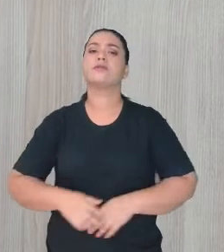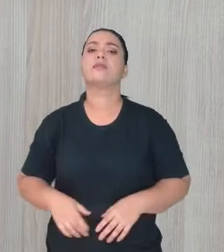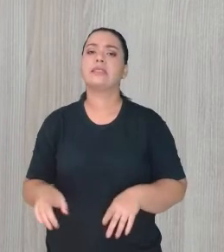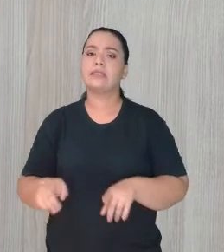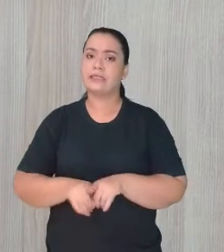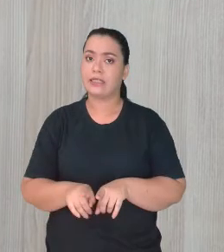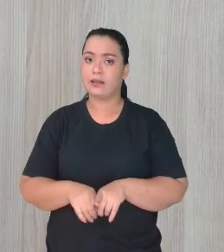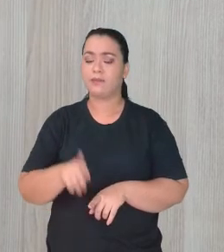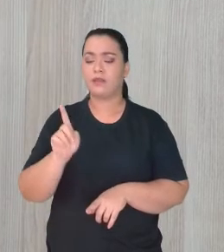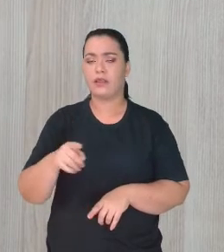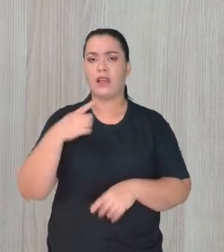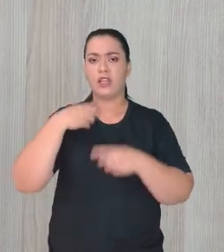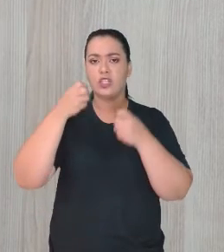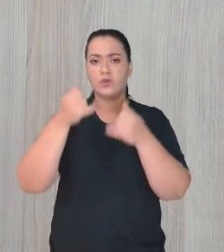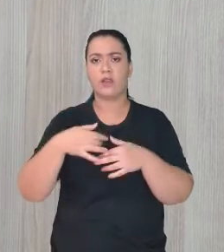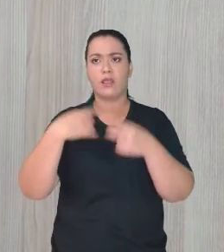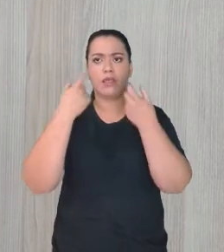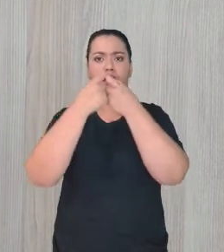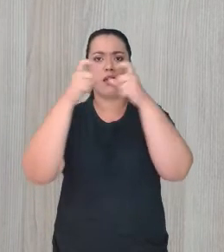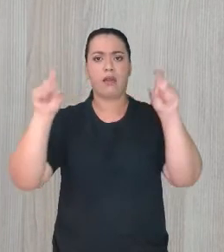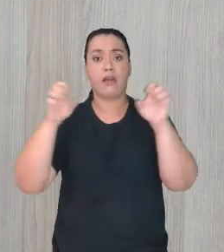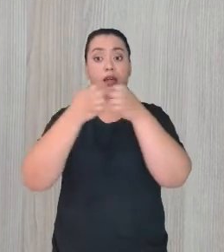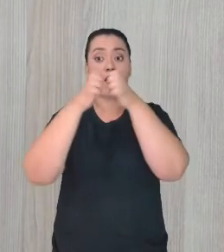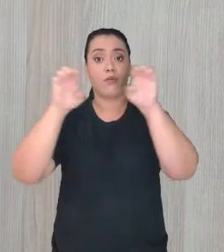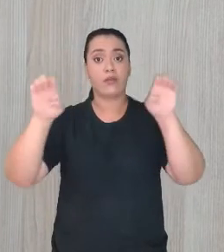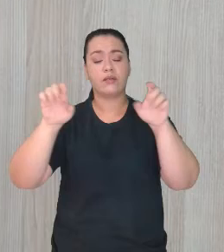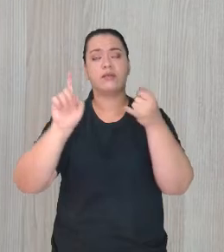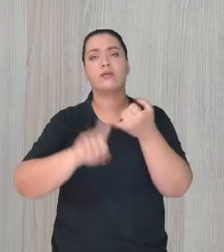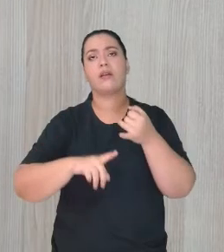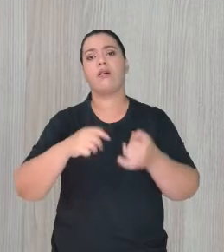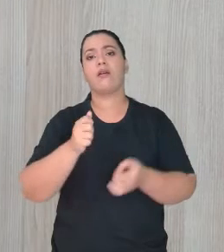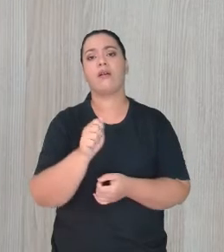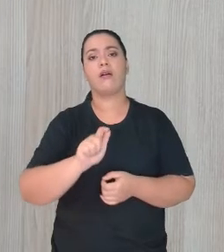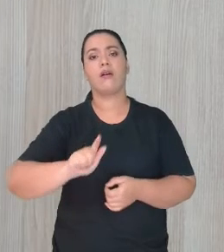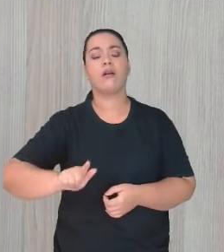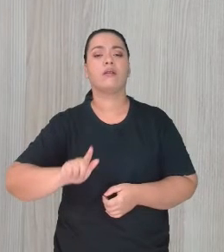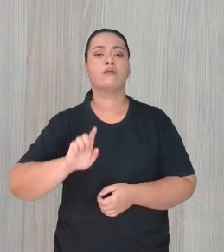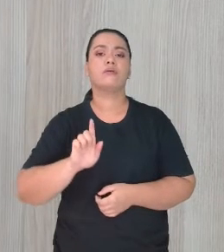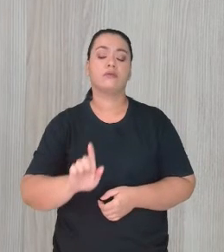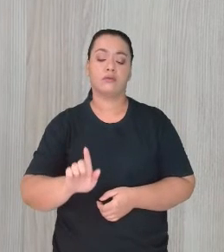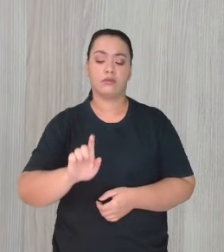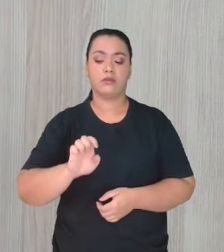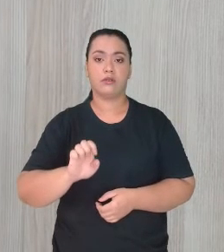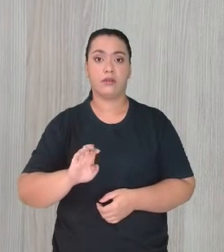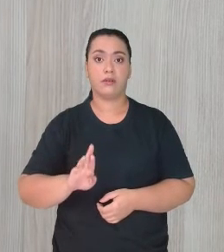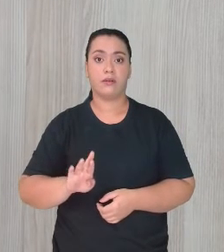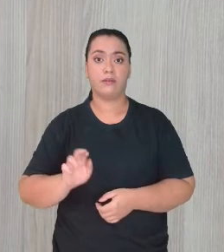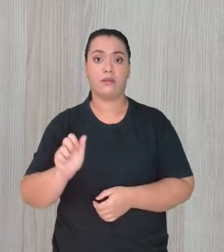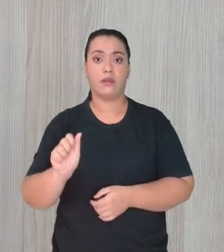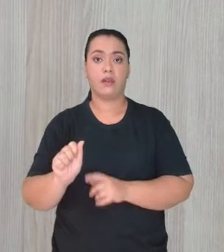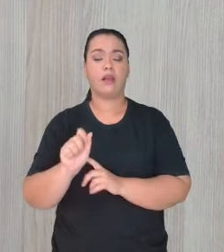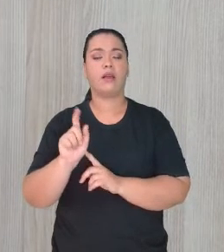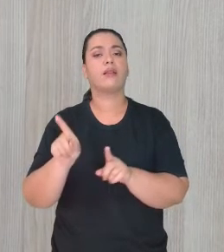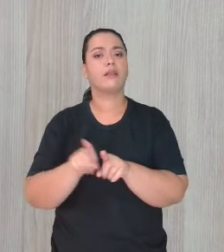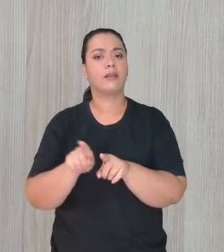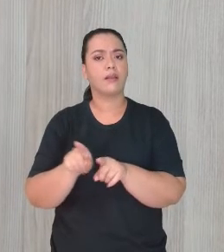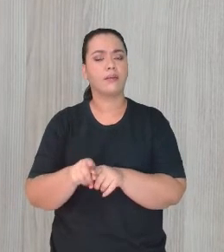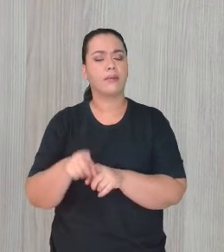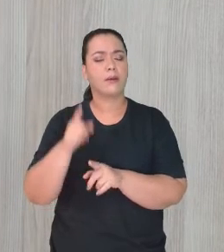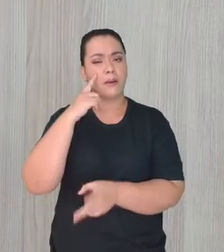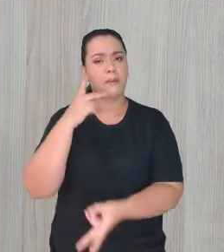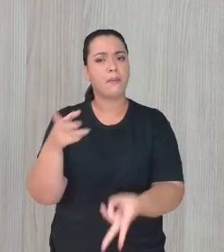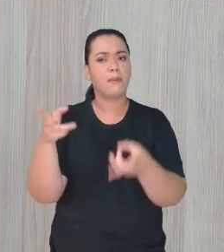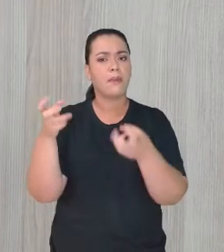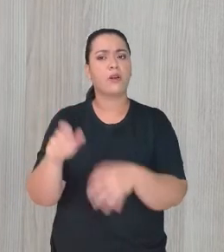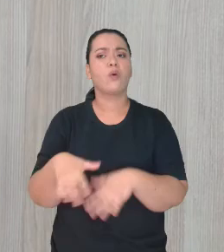de álgebra, né, de equação. Então, o raciocínio é o mesmo. Como é importante nessa parte da aritmética você conseguir